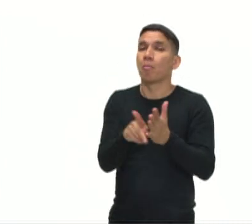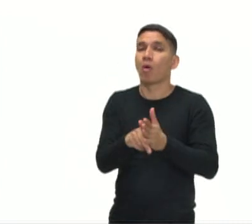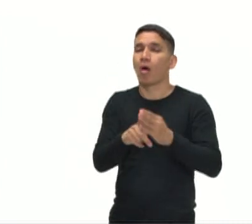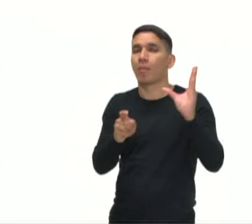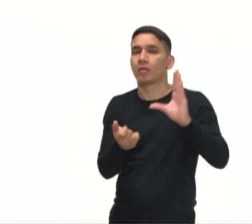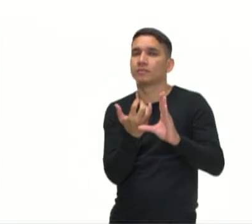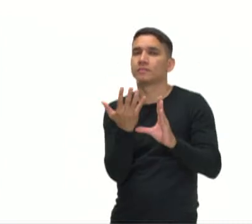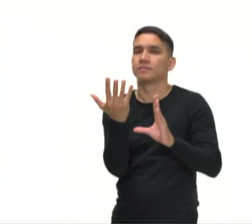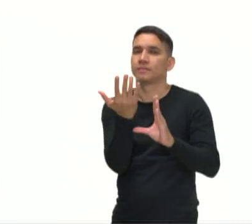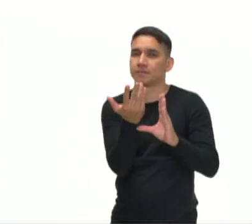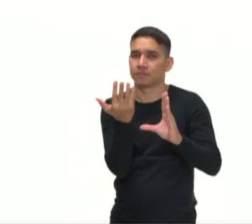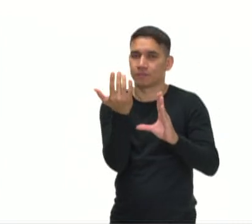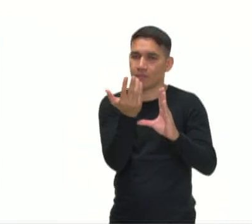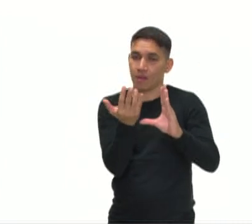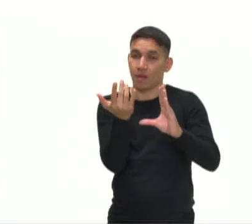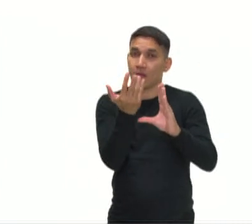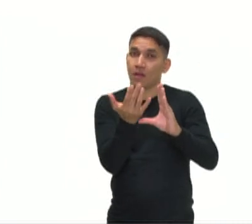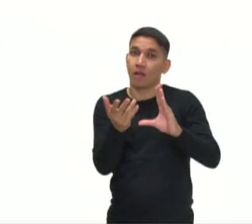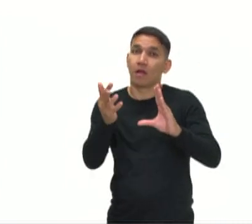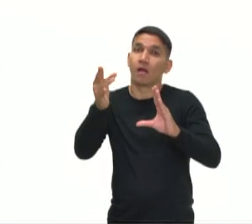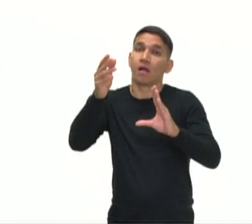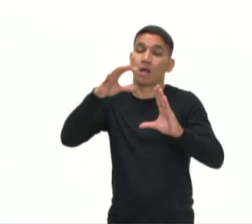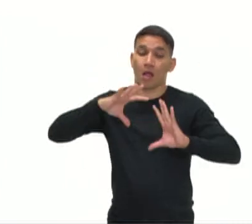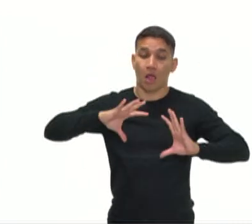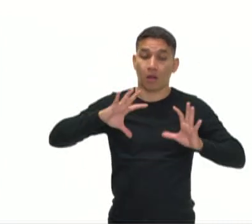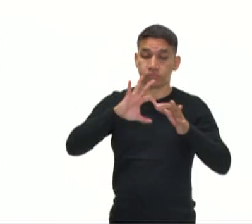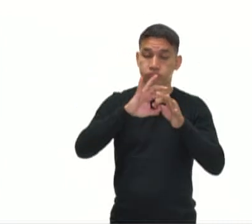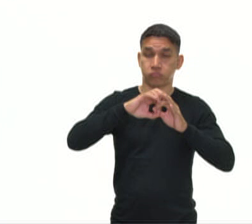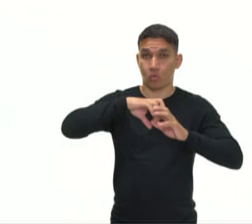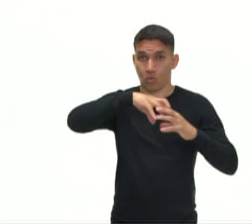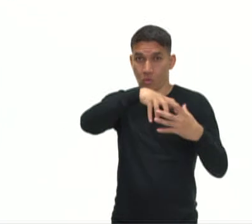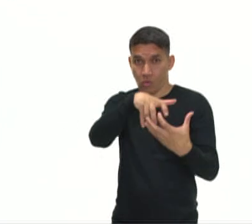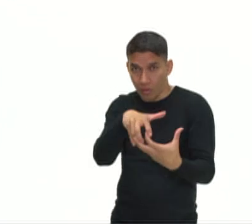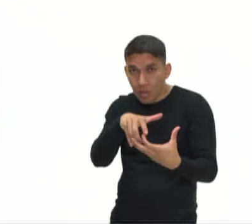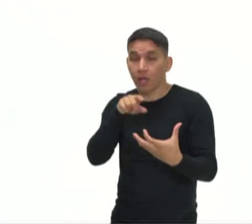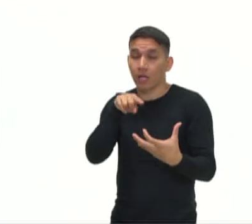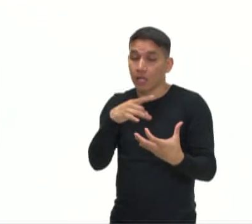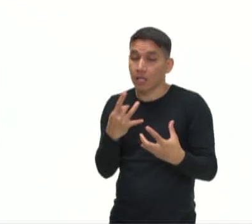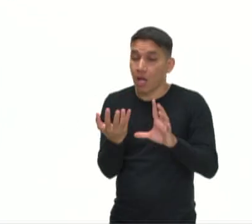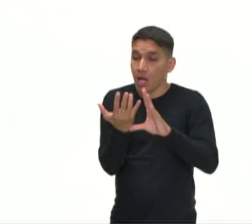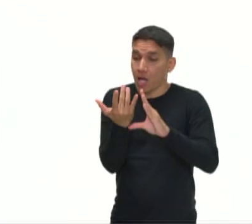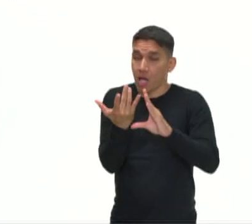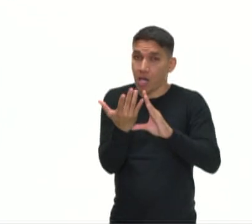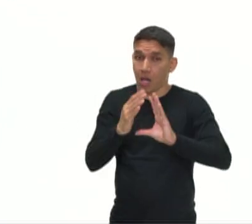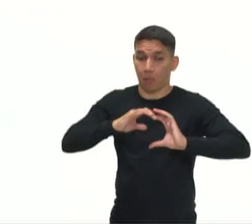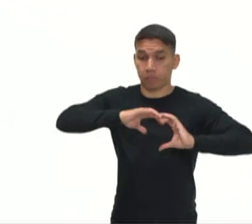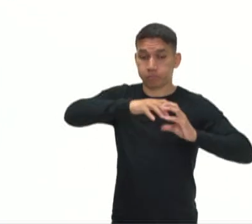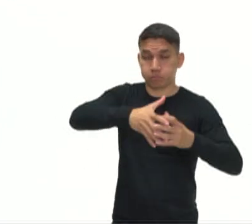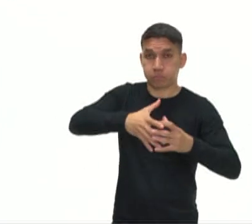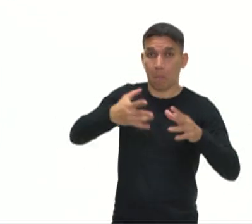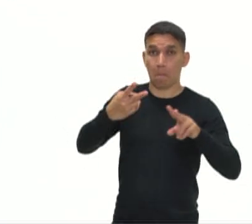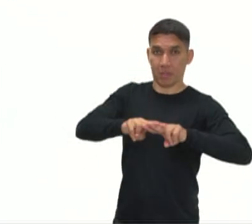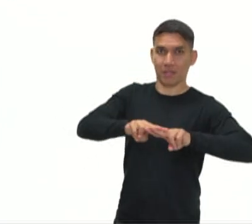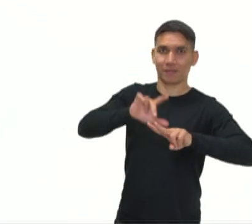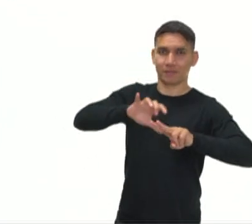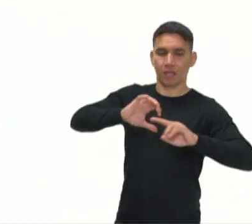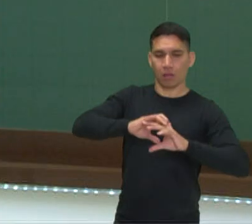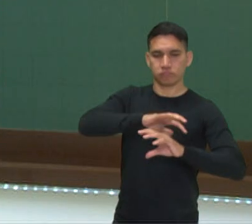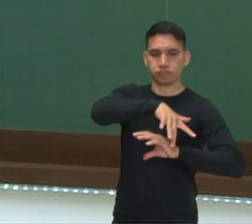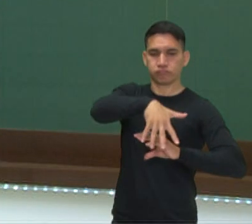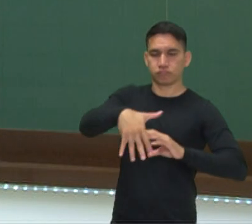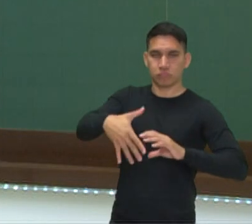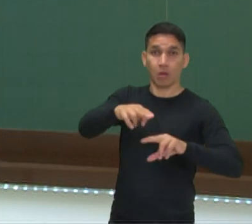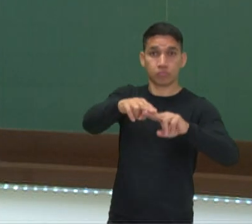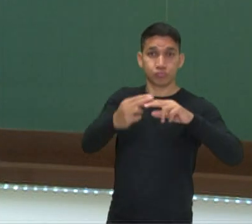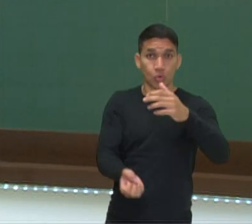com a solidificação da superfície dos planetas, esse gás ficou aprisionado em suas atmosferas. Então a gente tem aí a origem